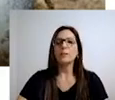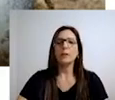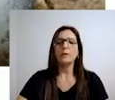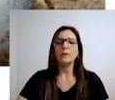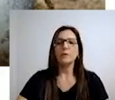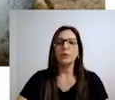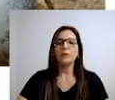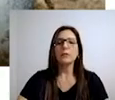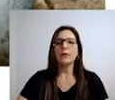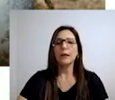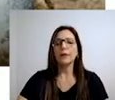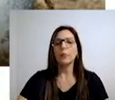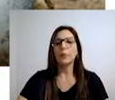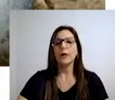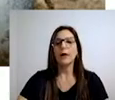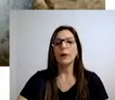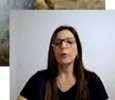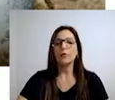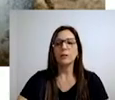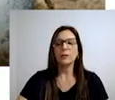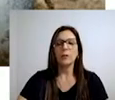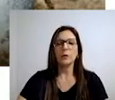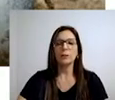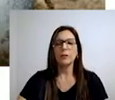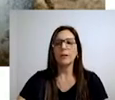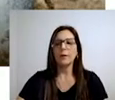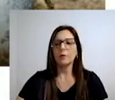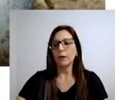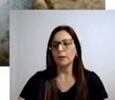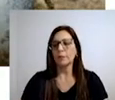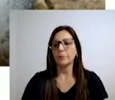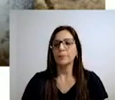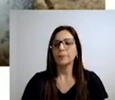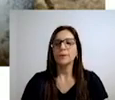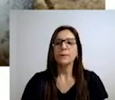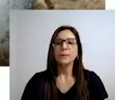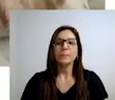seguida a tartaruga segue, né, para a água, onde ela terá uma vida aquática.